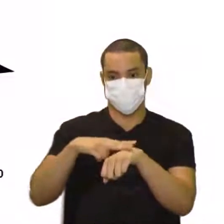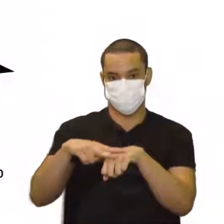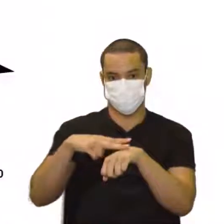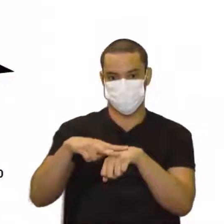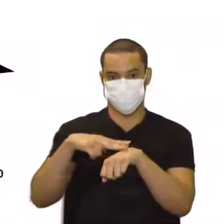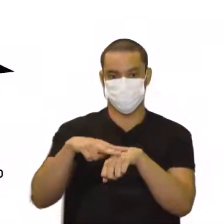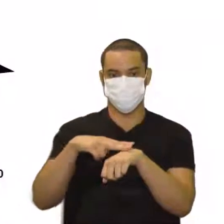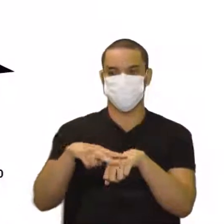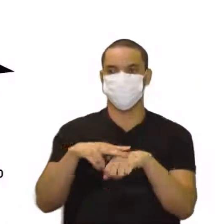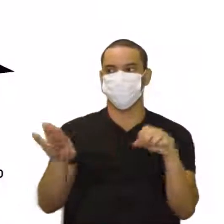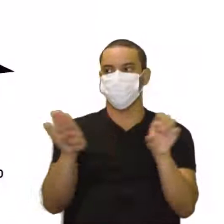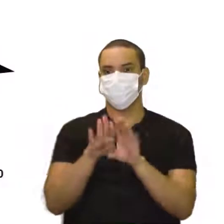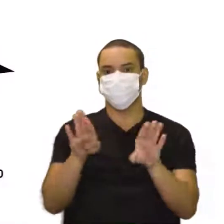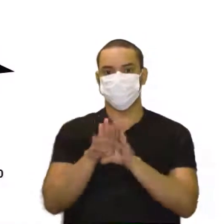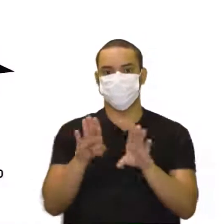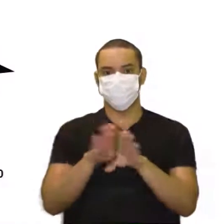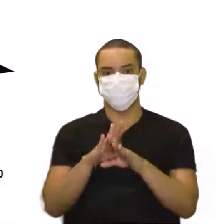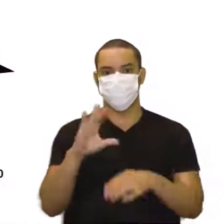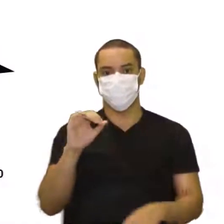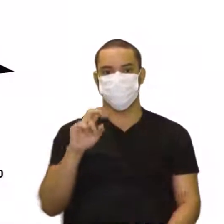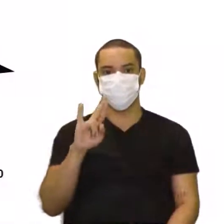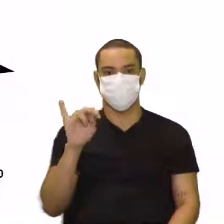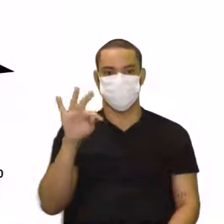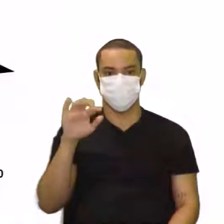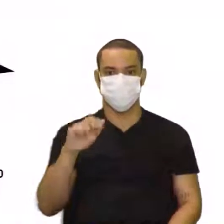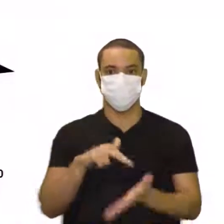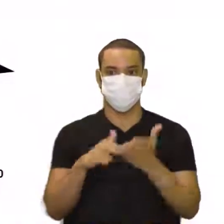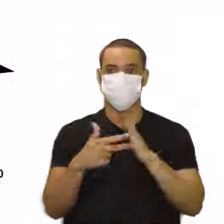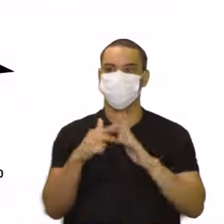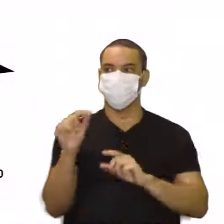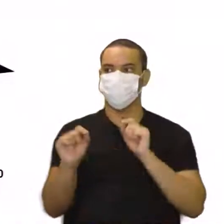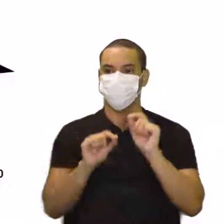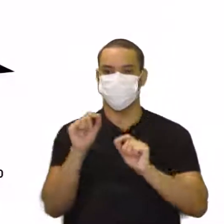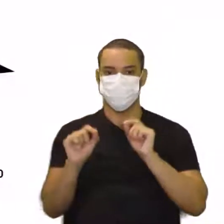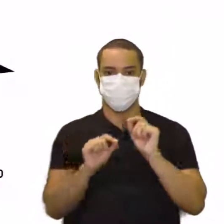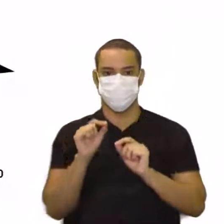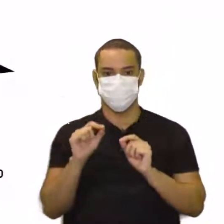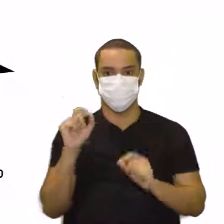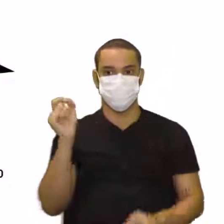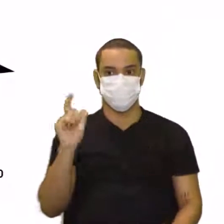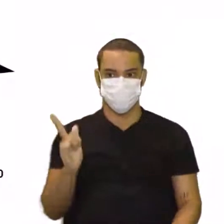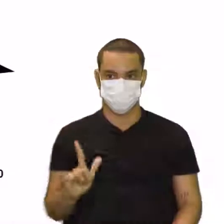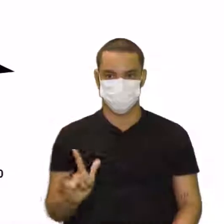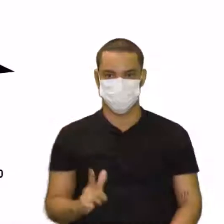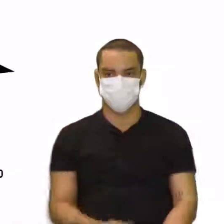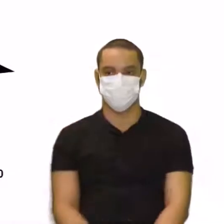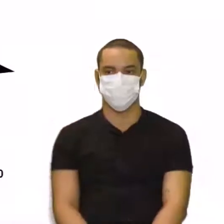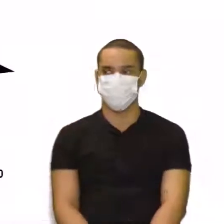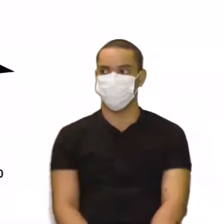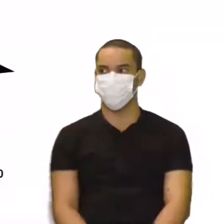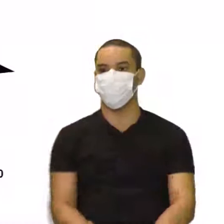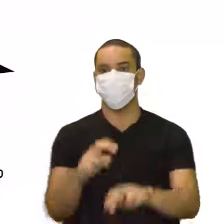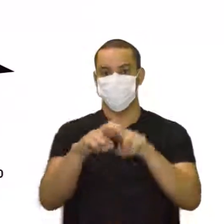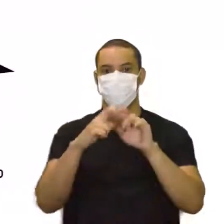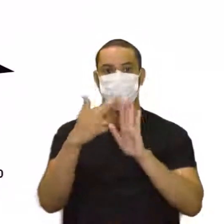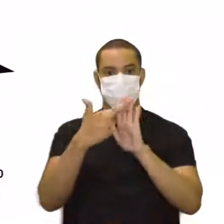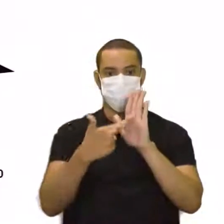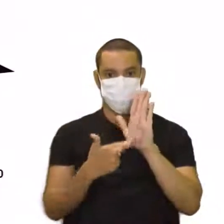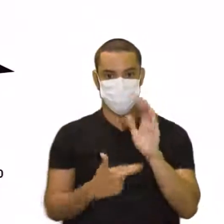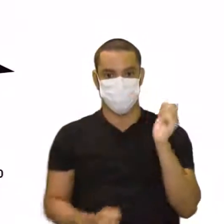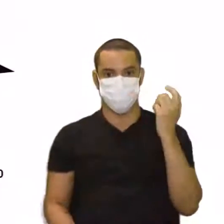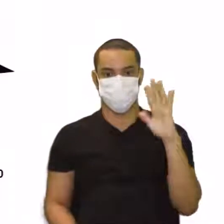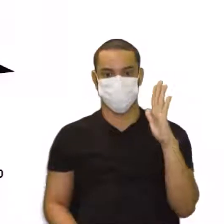certo? E o campo da corrente, olha só, vocês podem ver, está representado aqui, ó, de azulzinho. Então, aqui pela regra da mão direita,